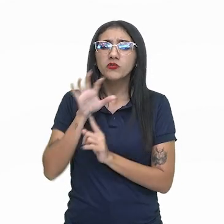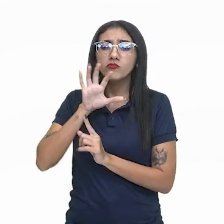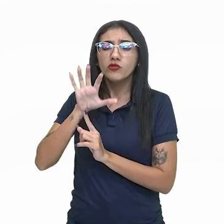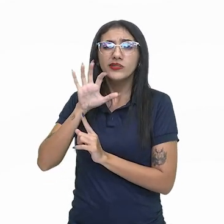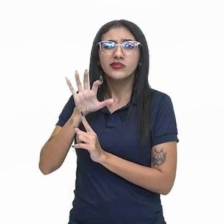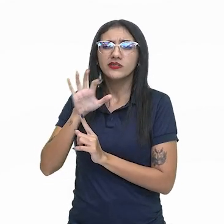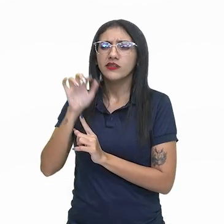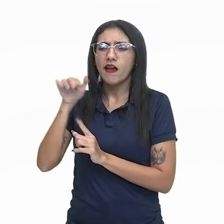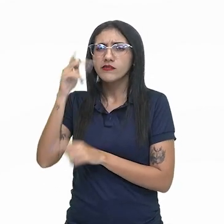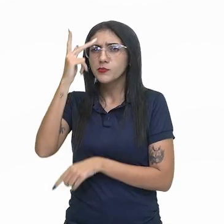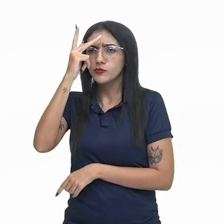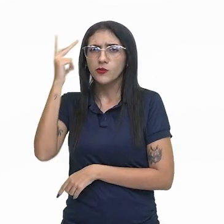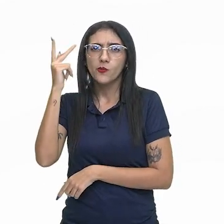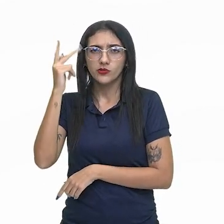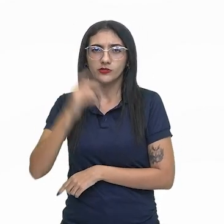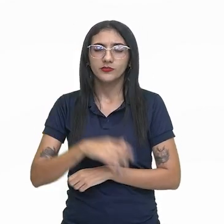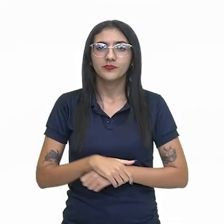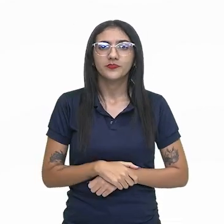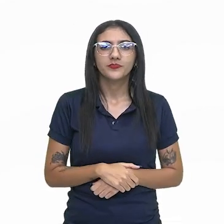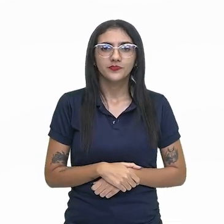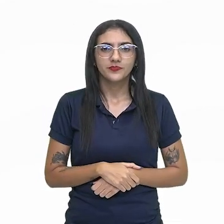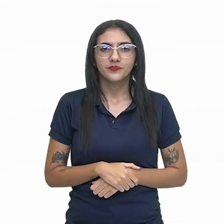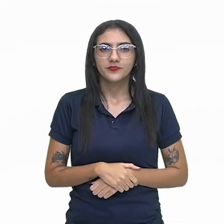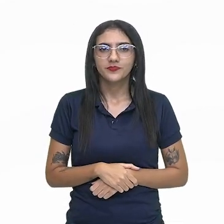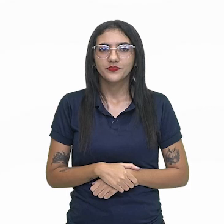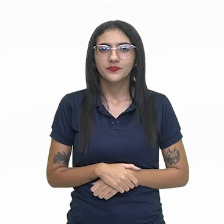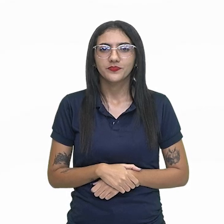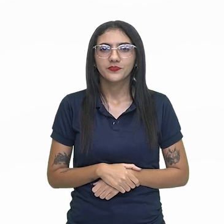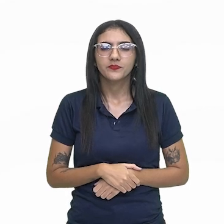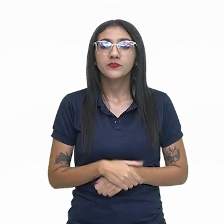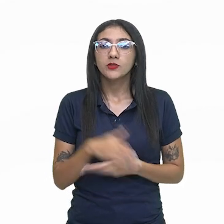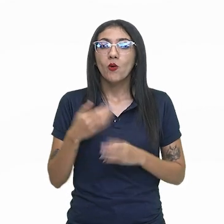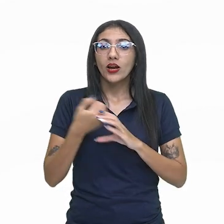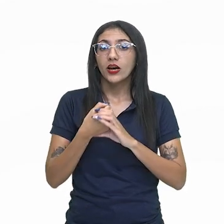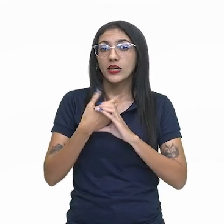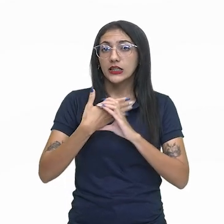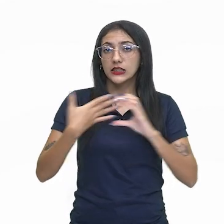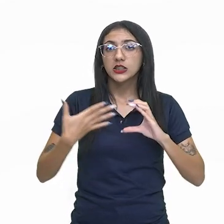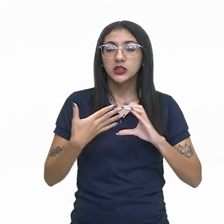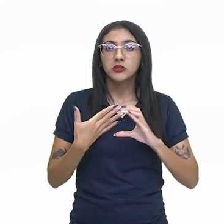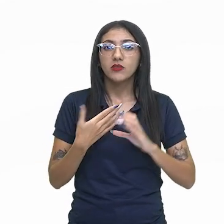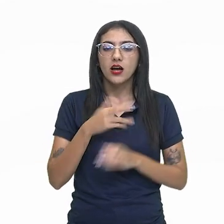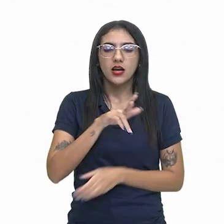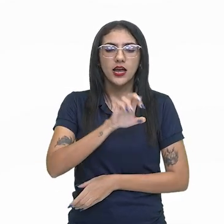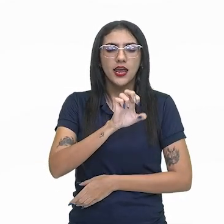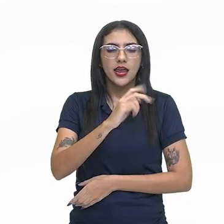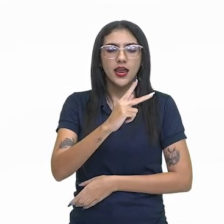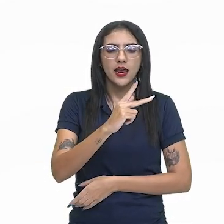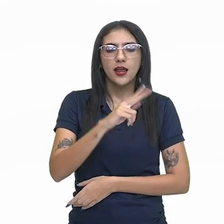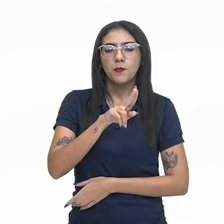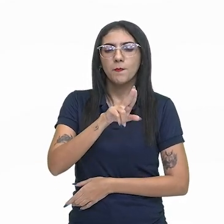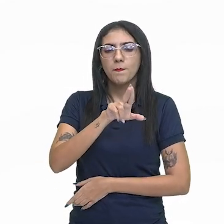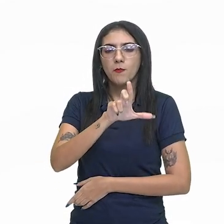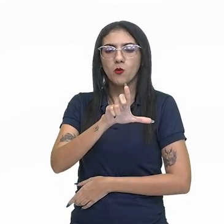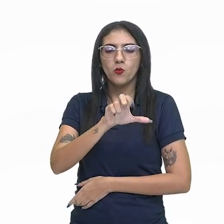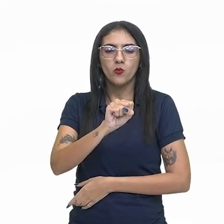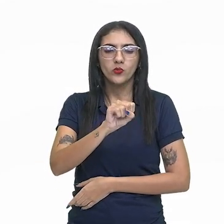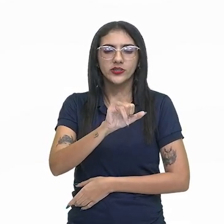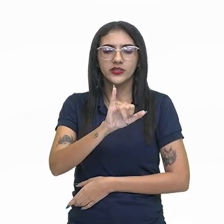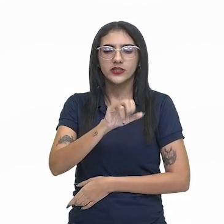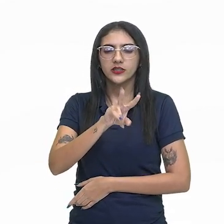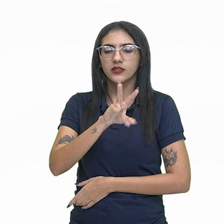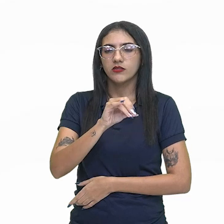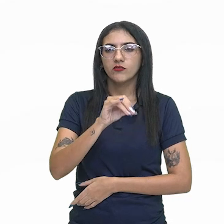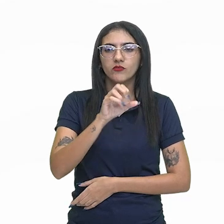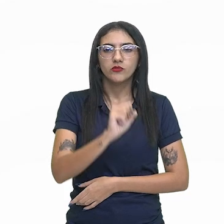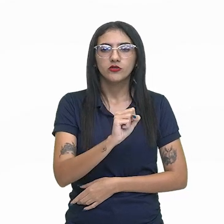as pessoas a migrarem? Nós chamamos isso de fatores repulsivos, que são aqueles fatores